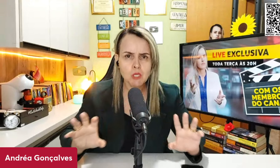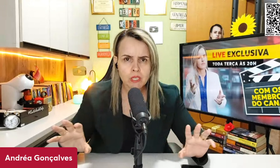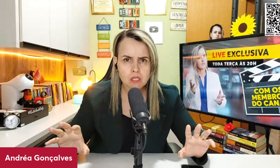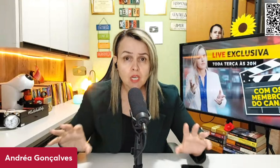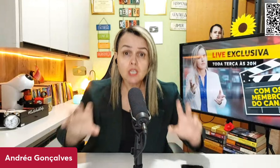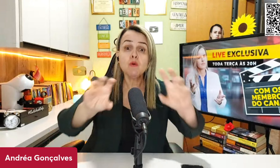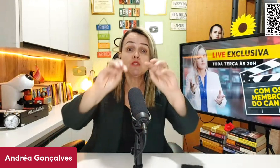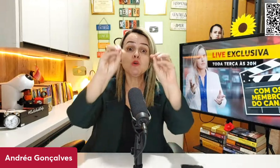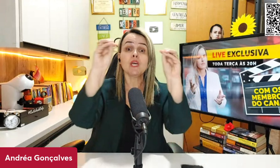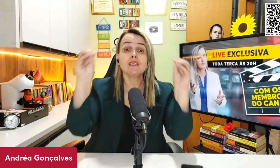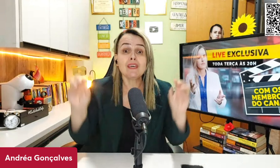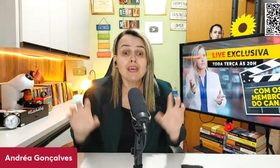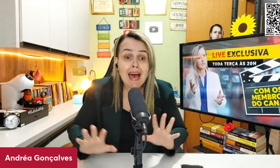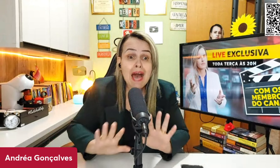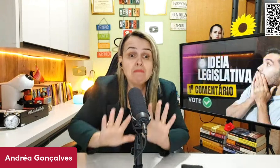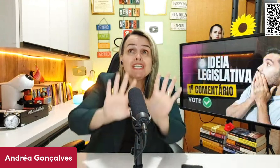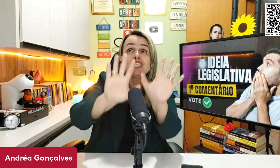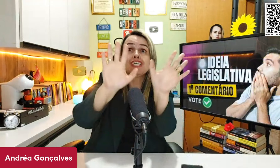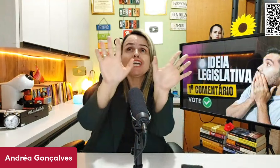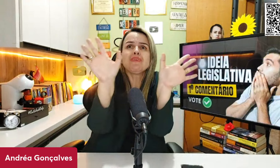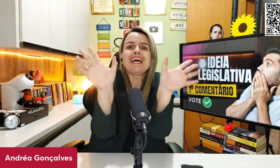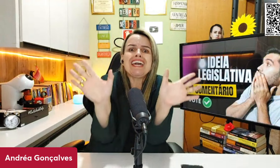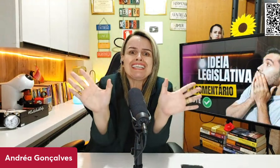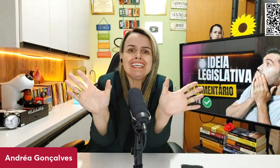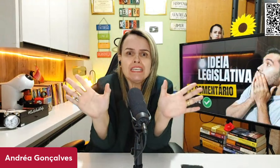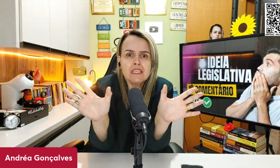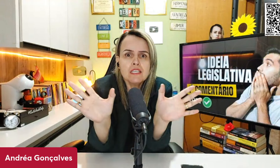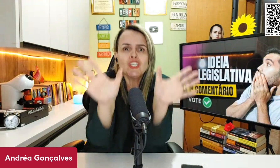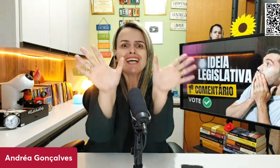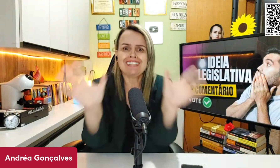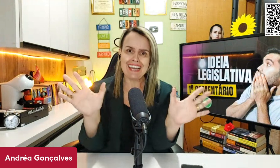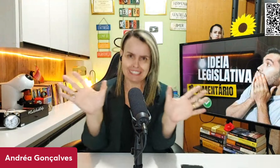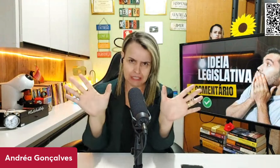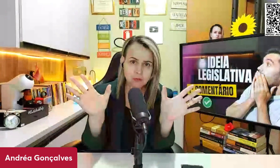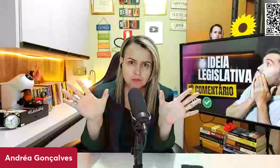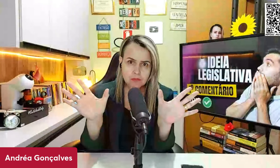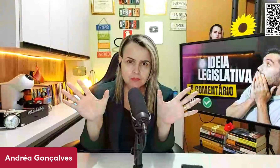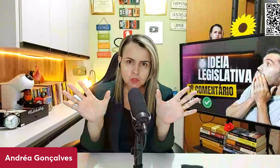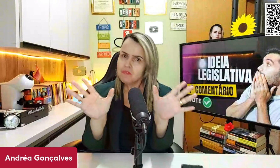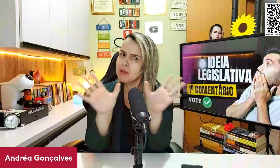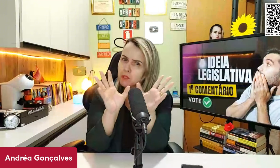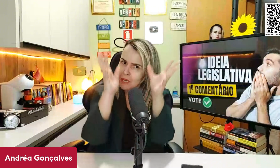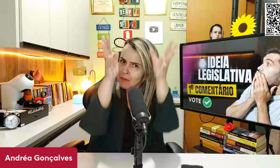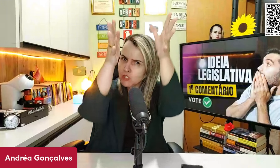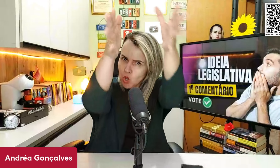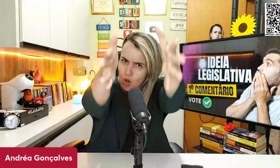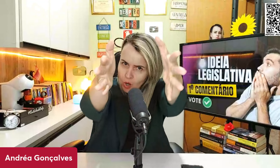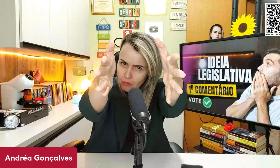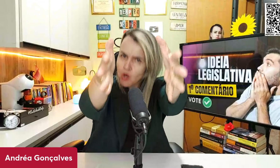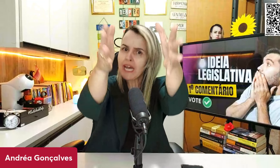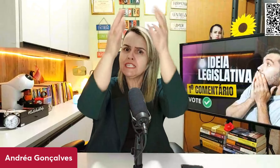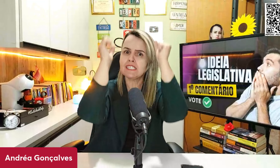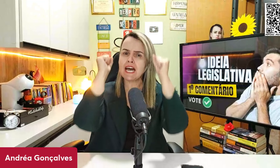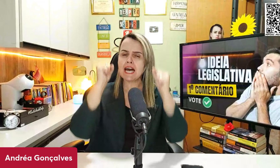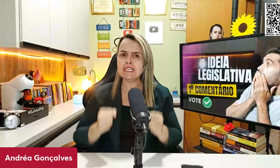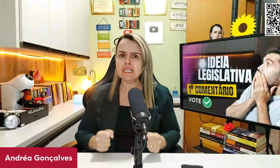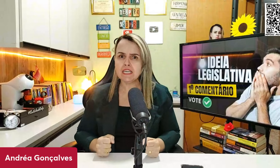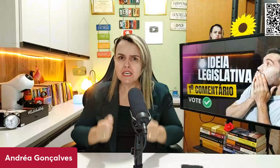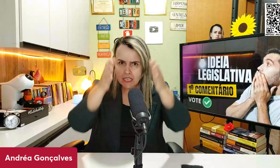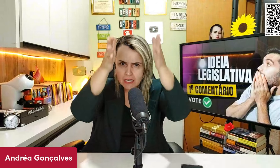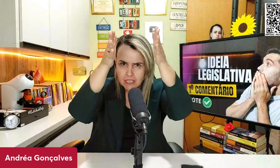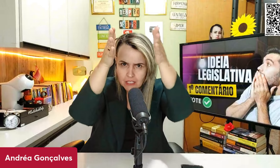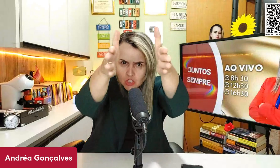30 milhões então eles vão ter que abranger o leque de ataque não vai poder mais só focalizar